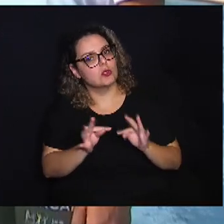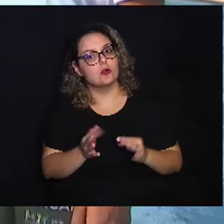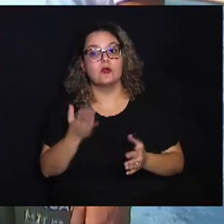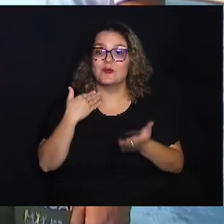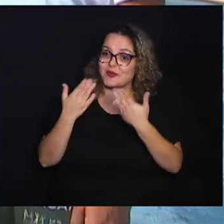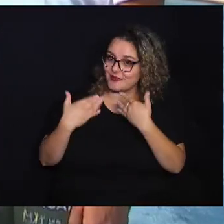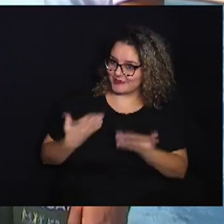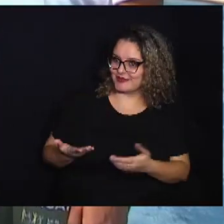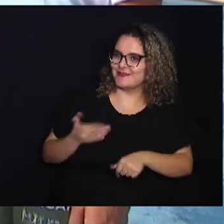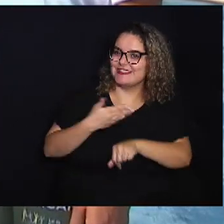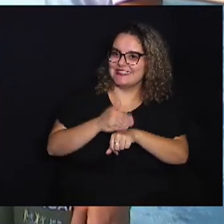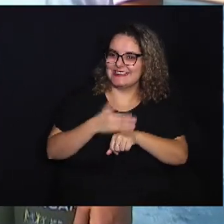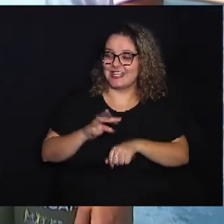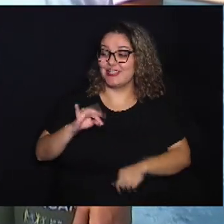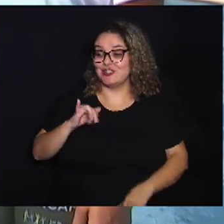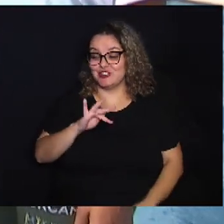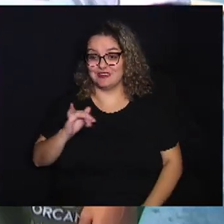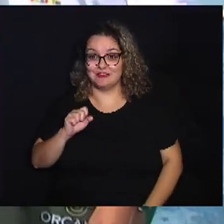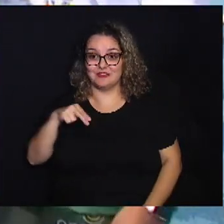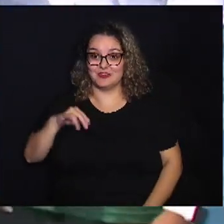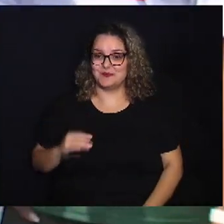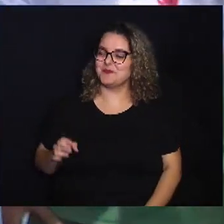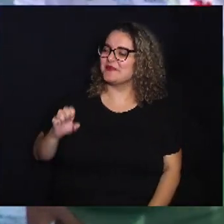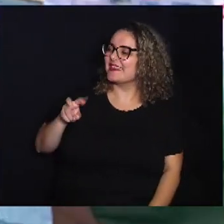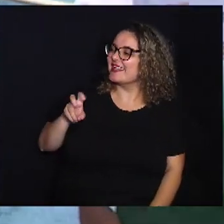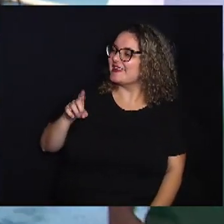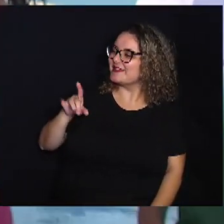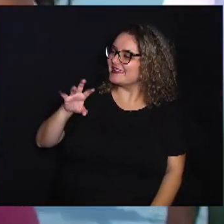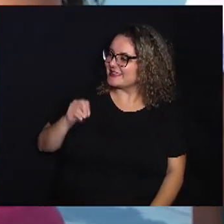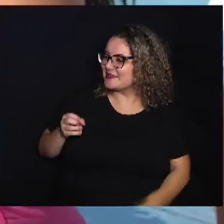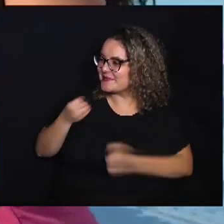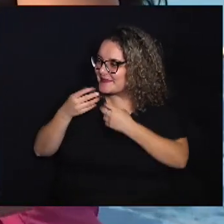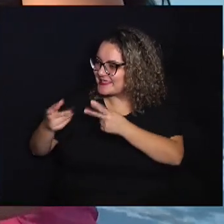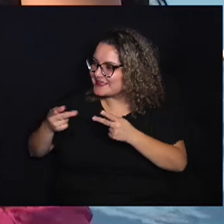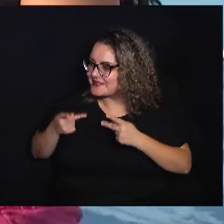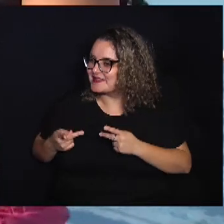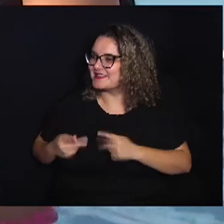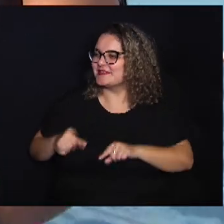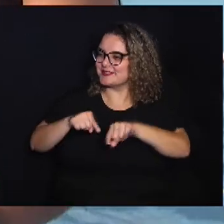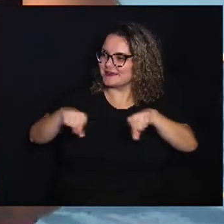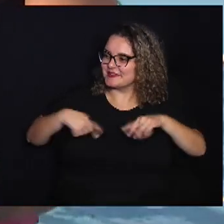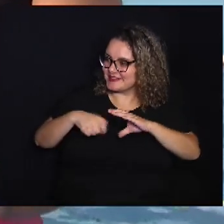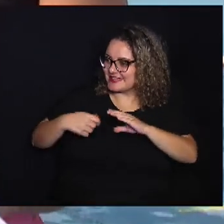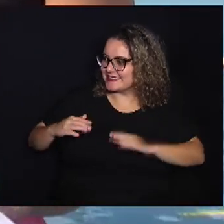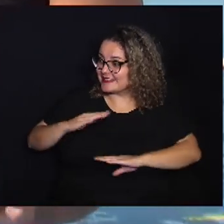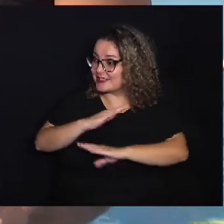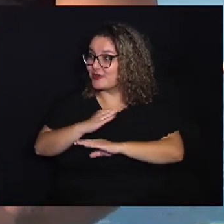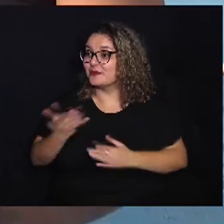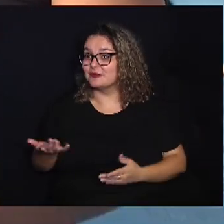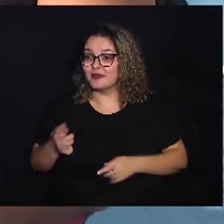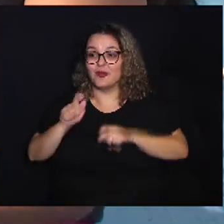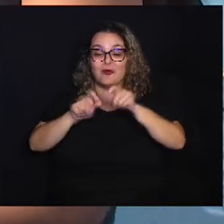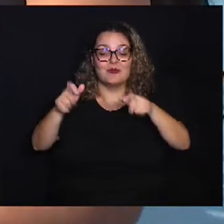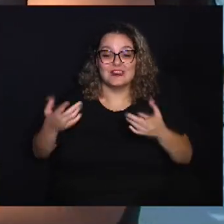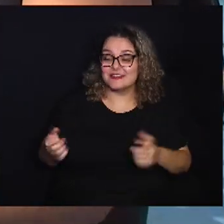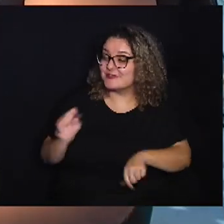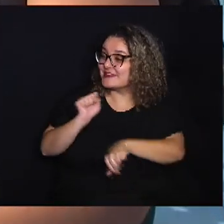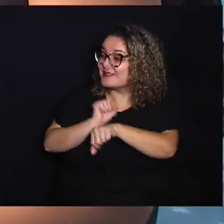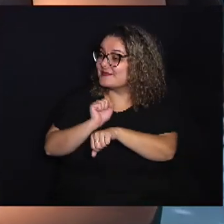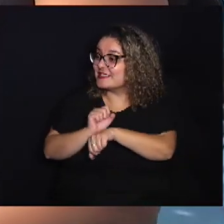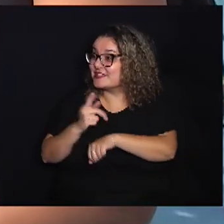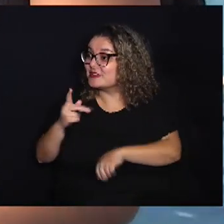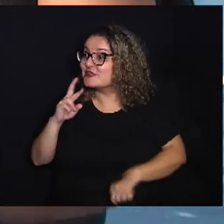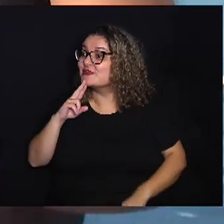falar com o treinador da Tiffany agora, o Evandro. Evandro, seja bem-vindo aqui no Estúdio Câmara. Pessoal, lá no estúdio aguardando a